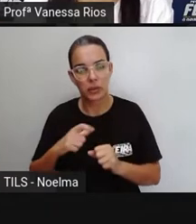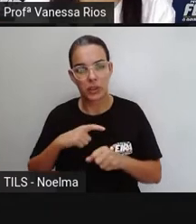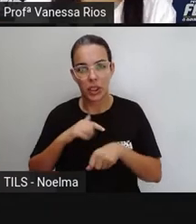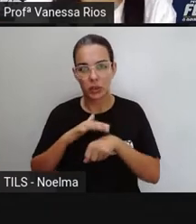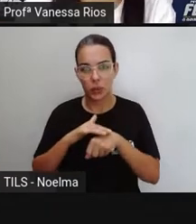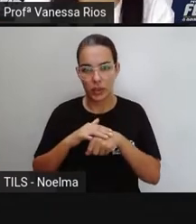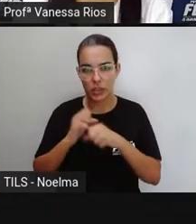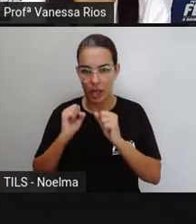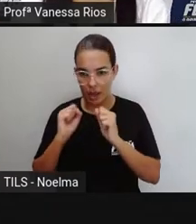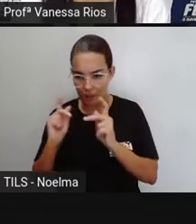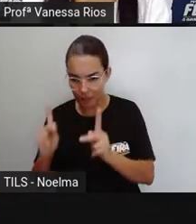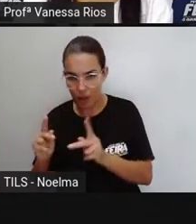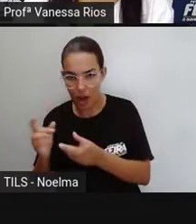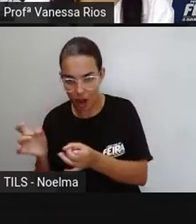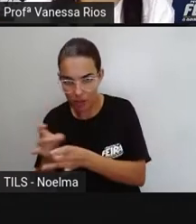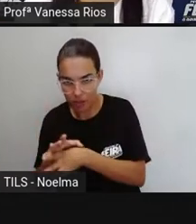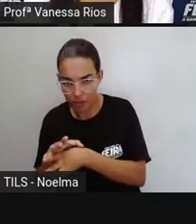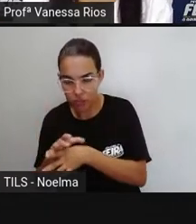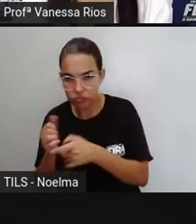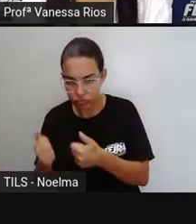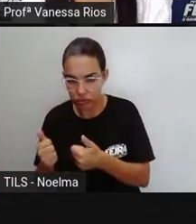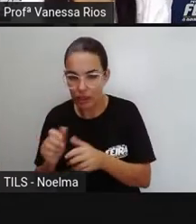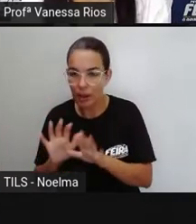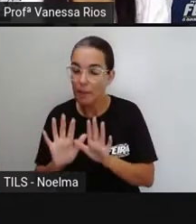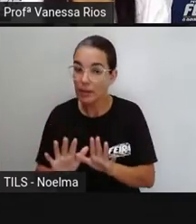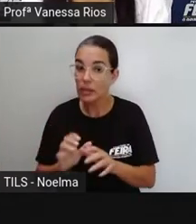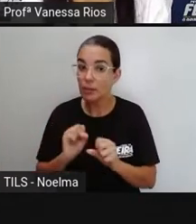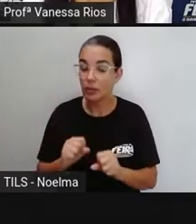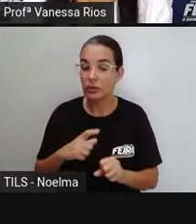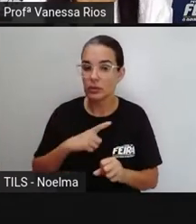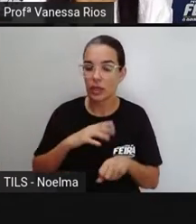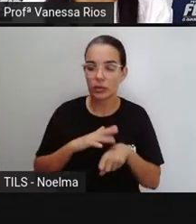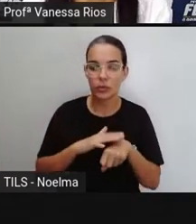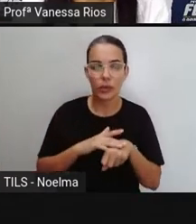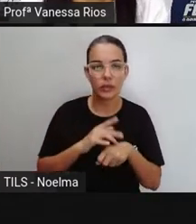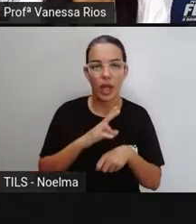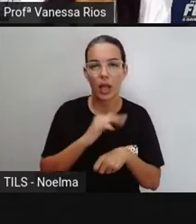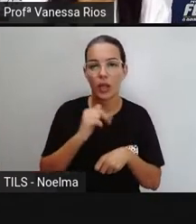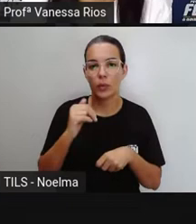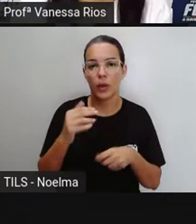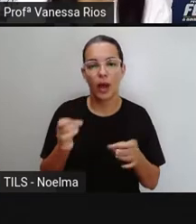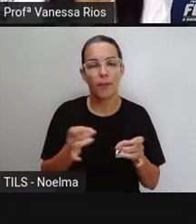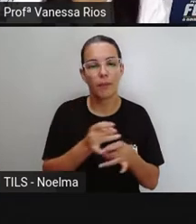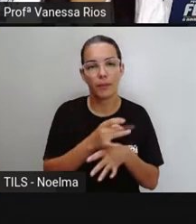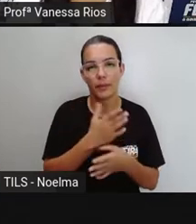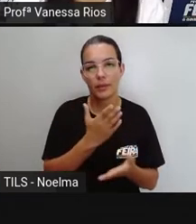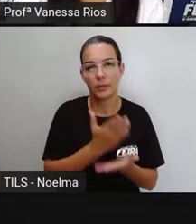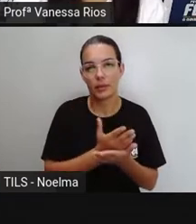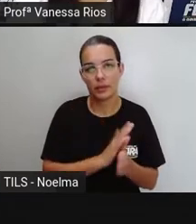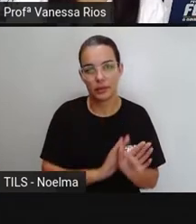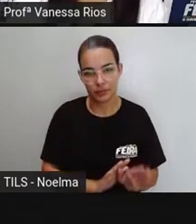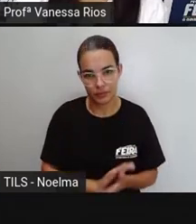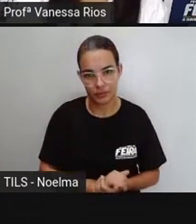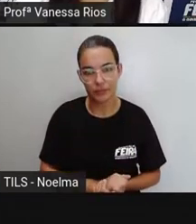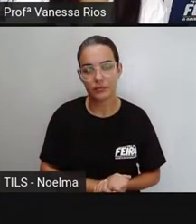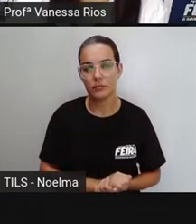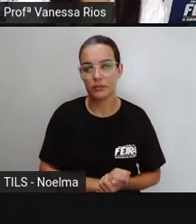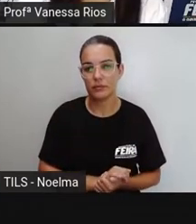trazer prejuízos aí para aquilo que a gente costuma fazer, desenvolver no nosso dia a dia.